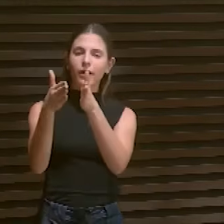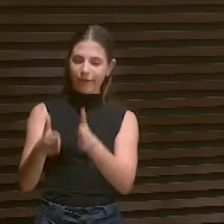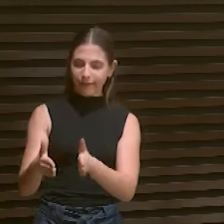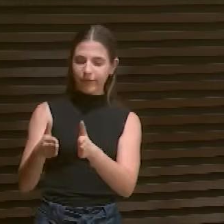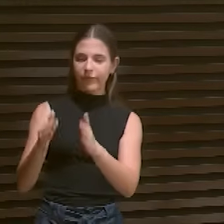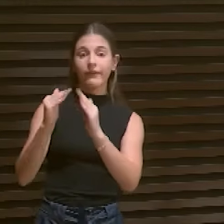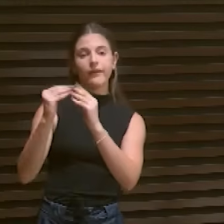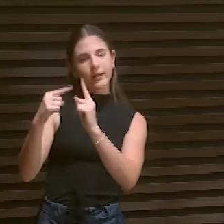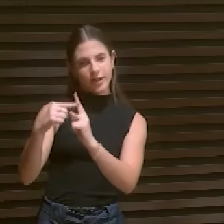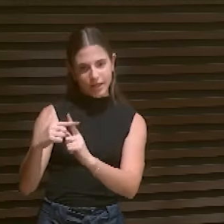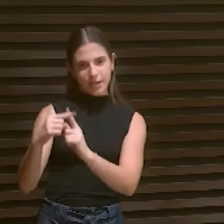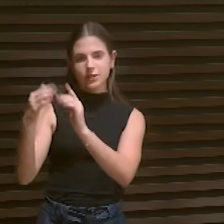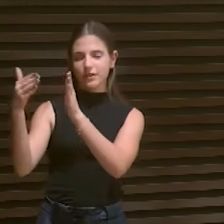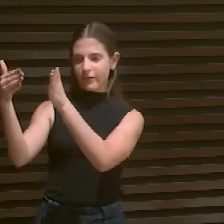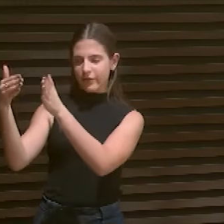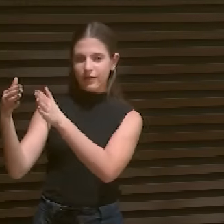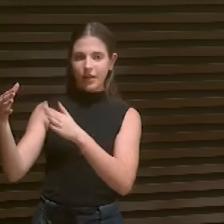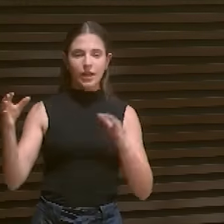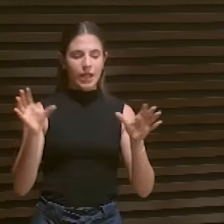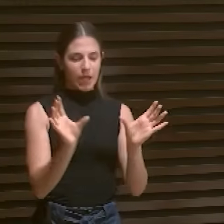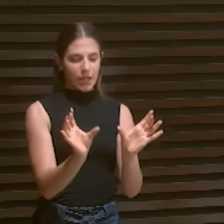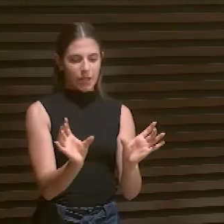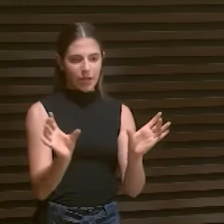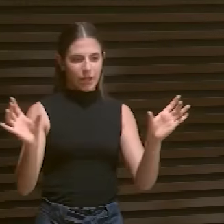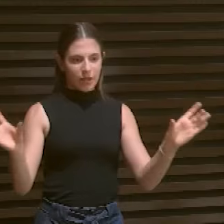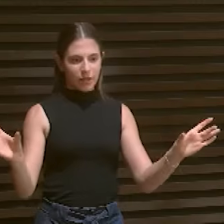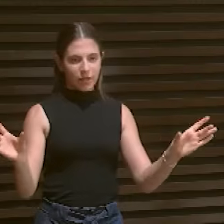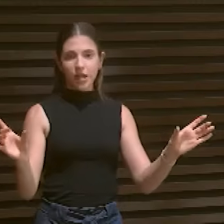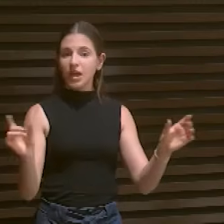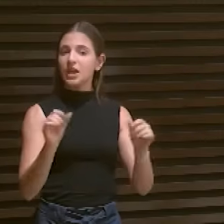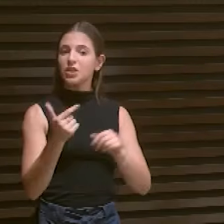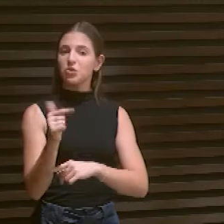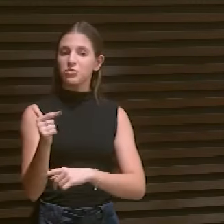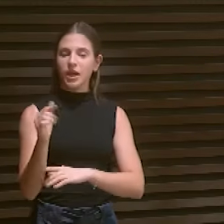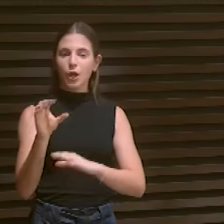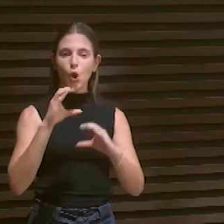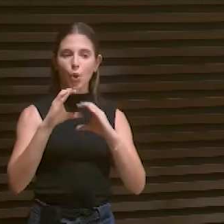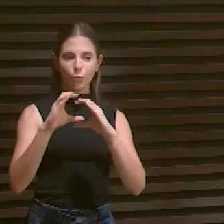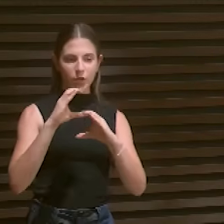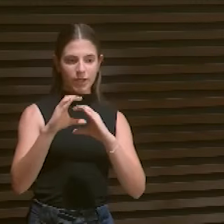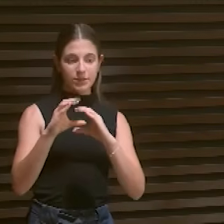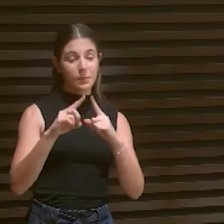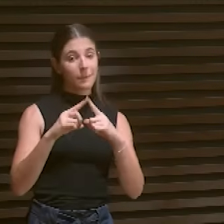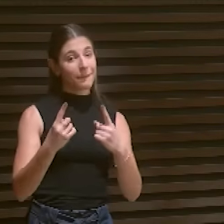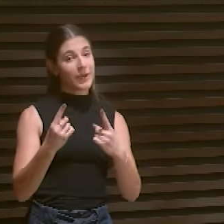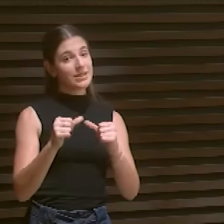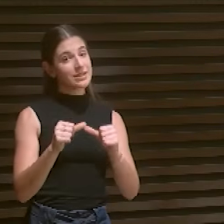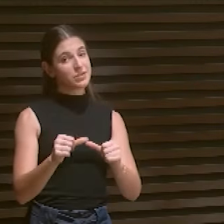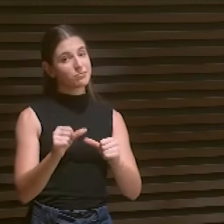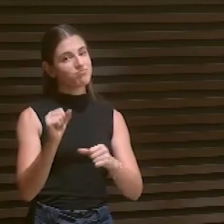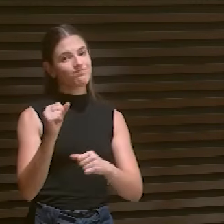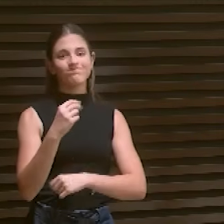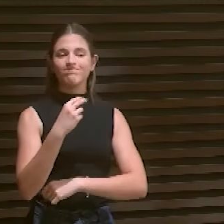da igreja, e elas não se comunicam. Só que isso não funciona.